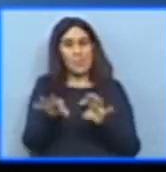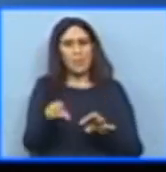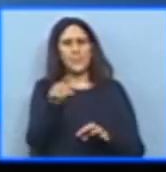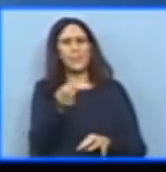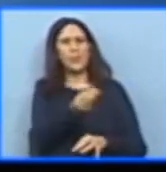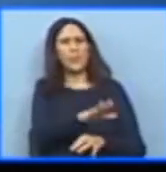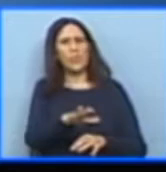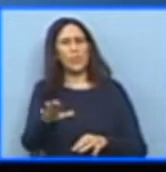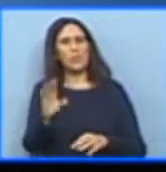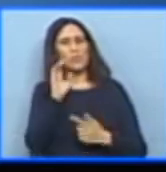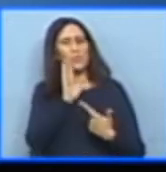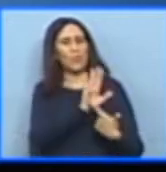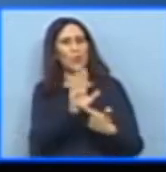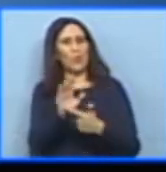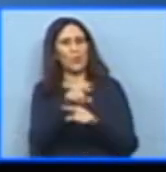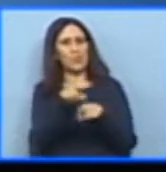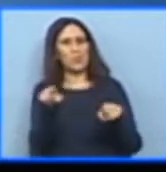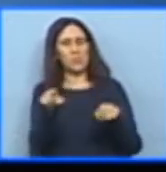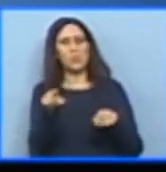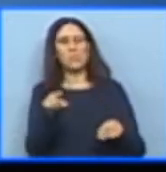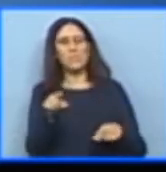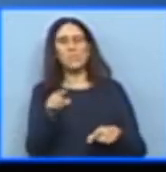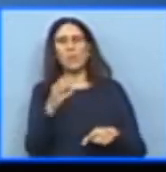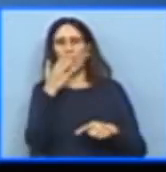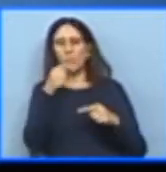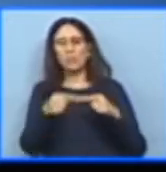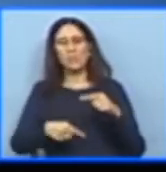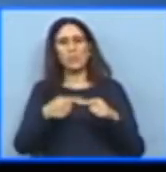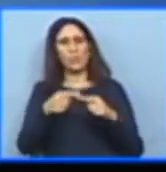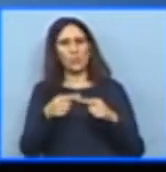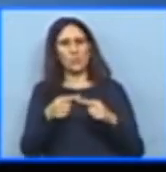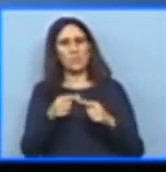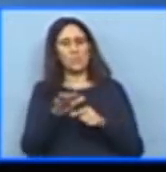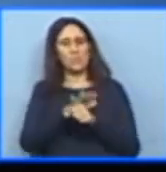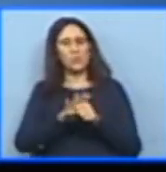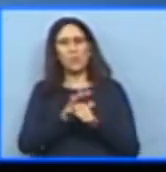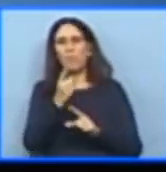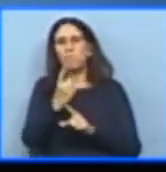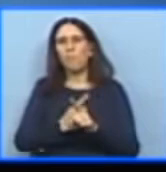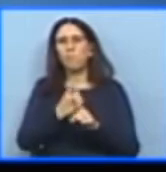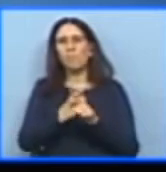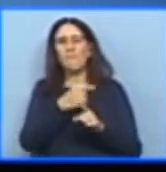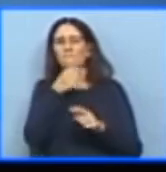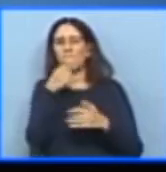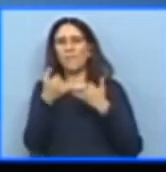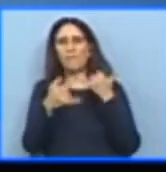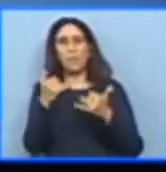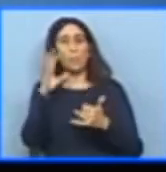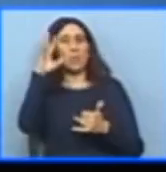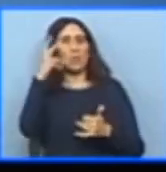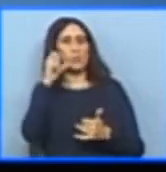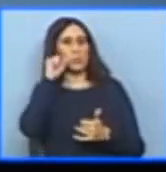ficam expostas e então eu sinto aquela situação toda violência que muitas vezes podem acabar em